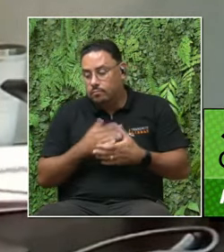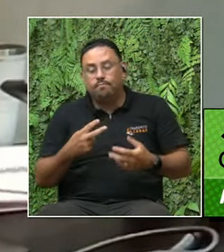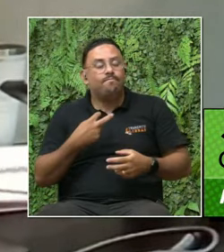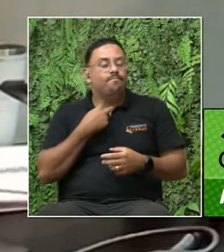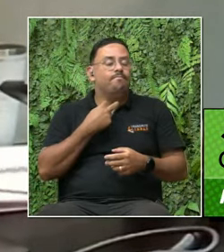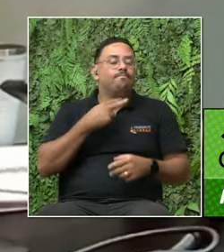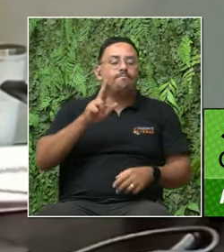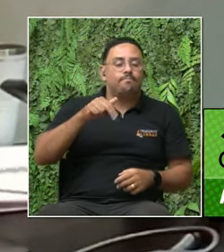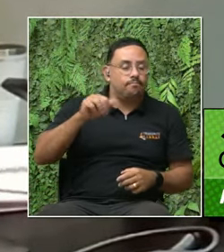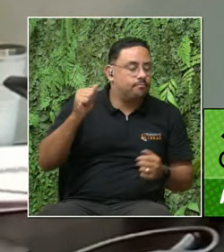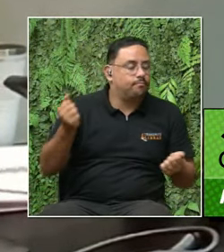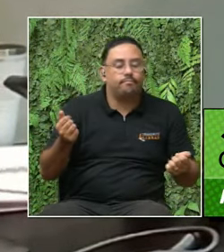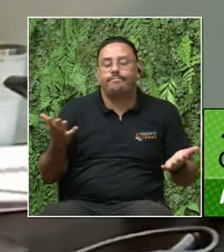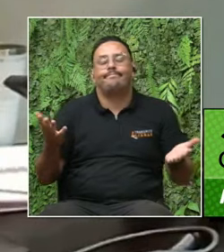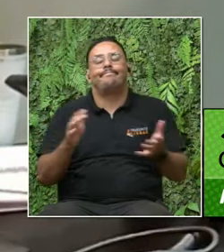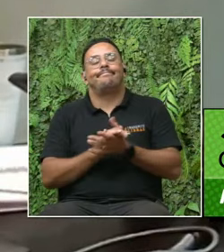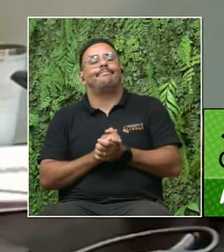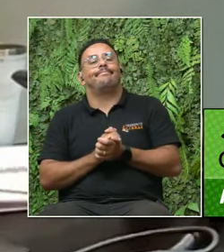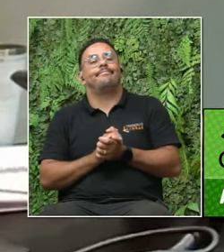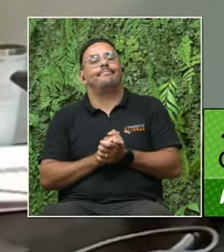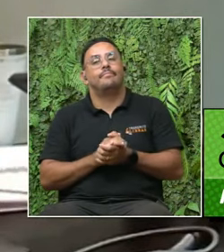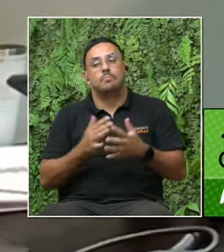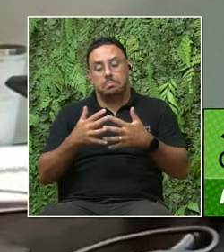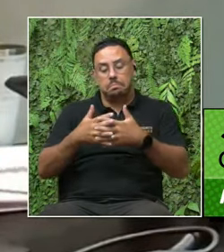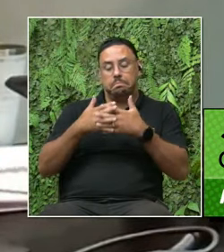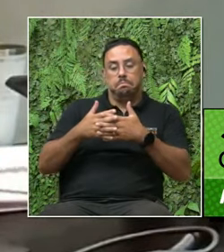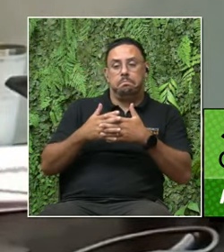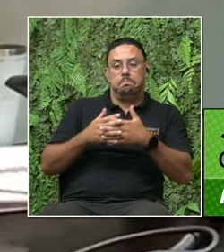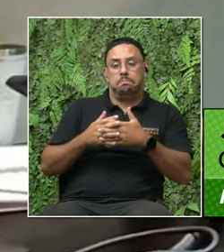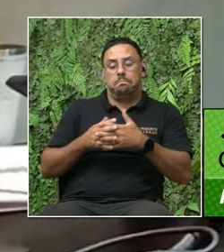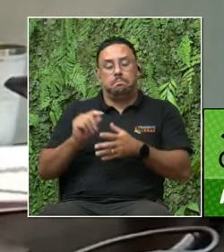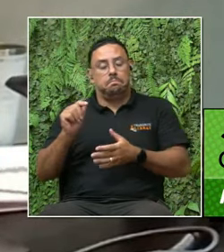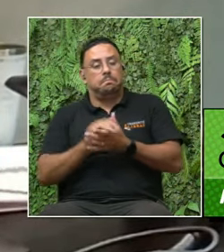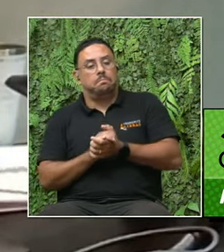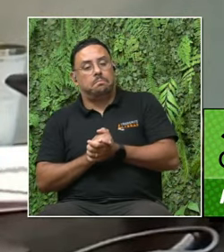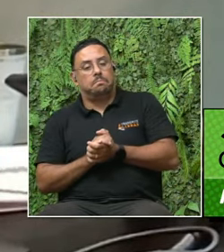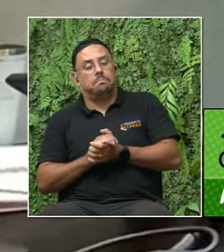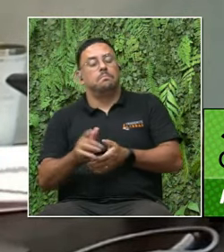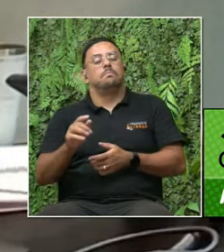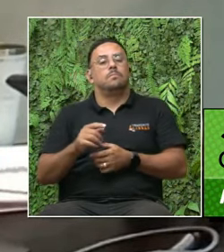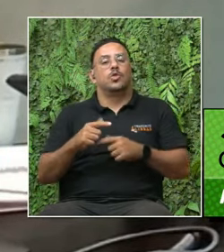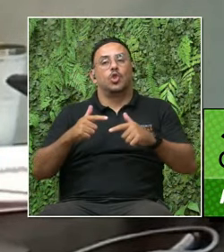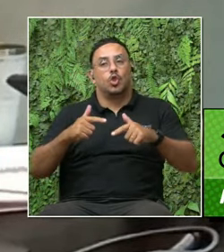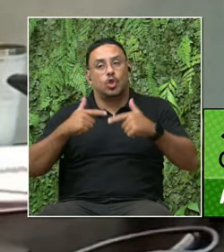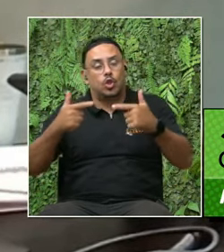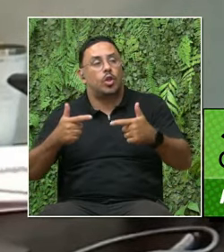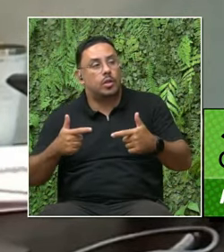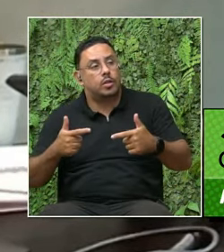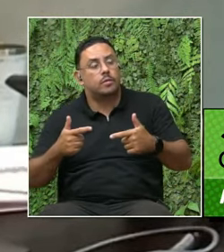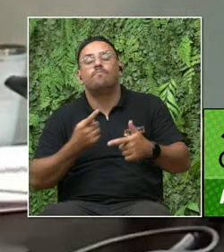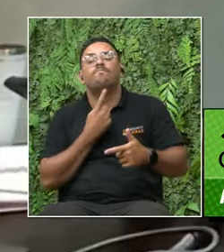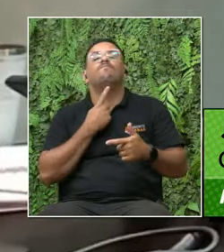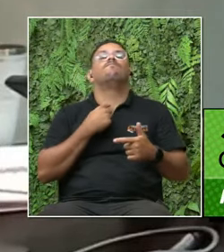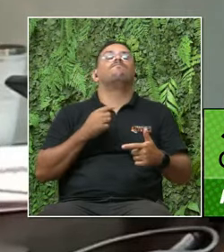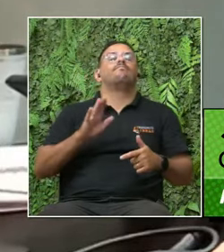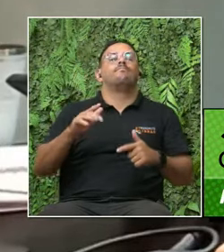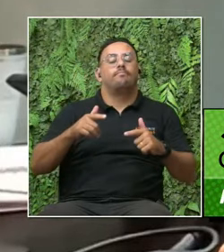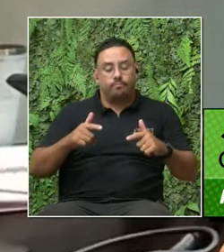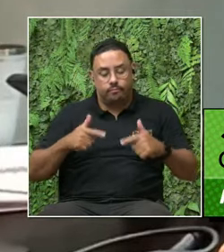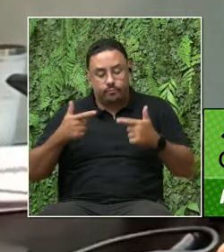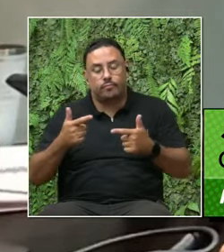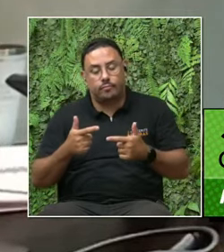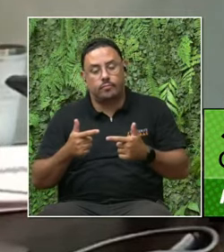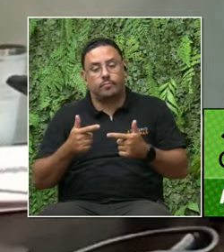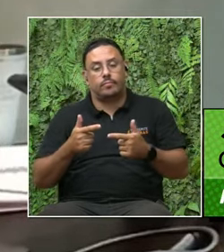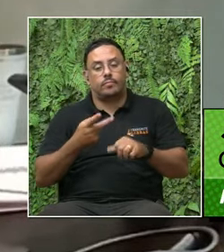não posso nunca nunca confundir ousadia com sorte não a sorte vai premiar quem